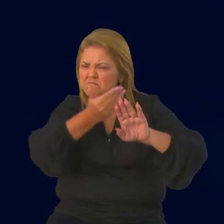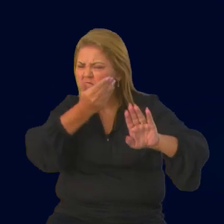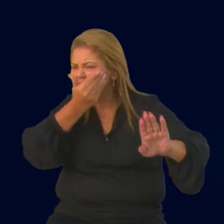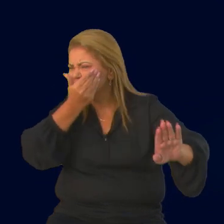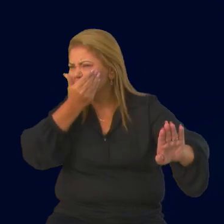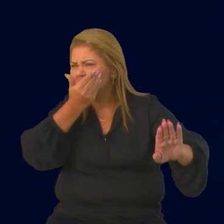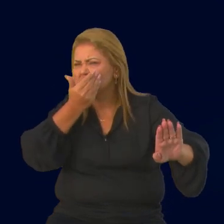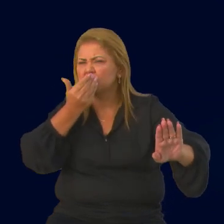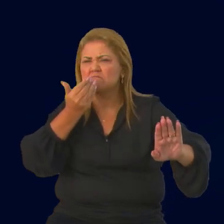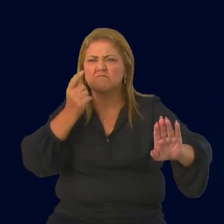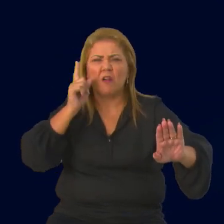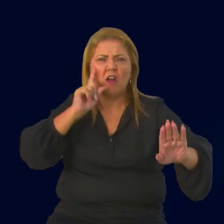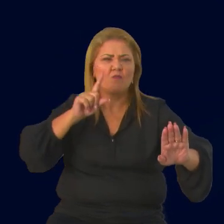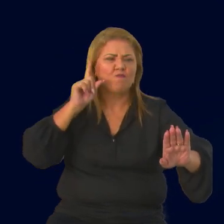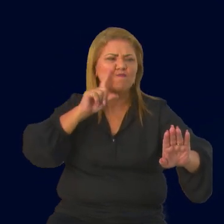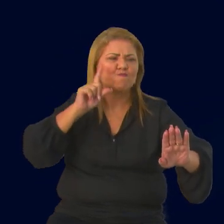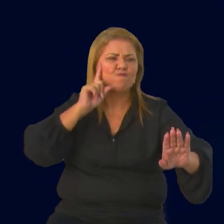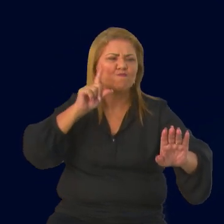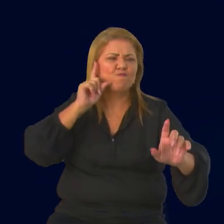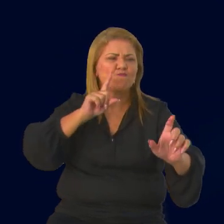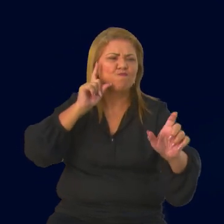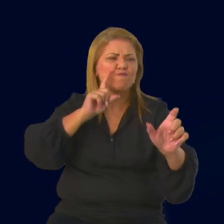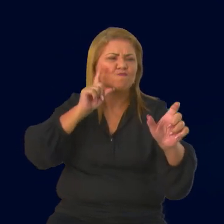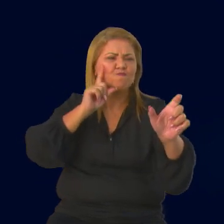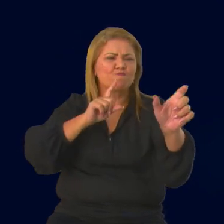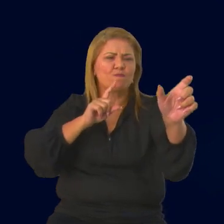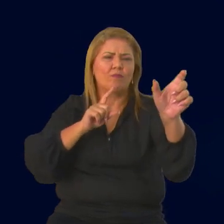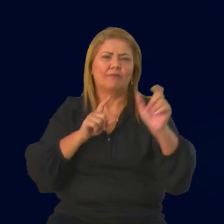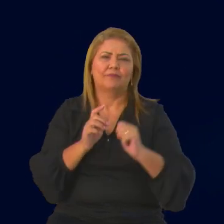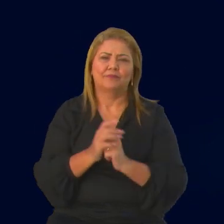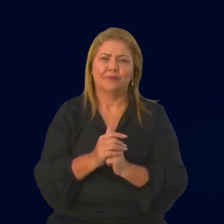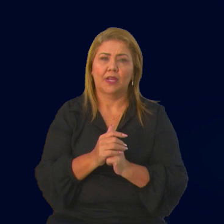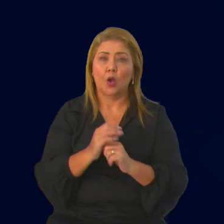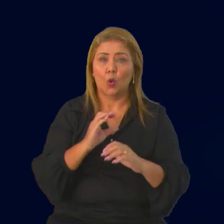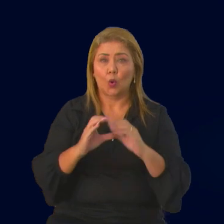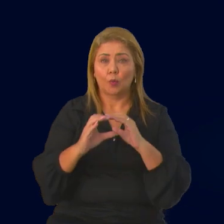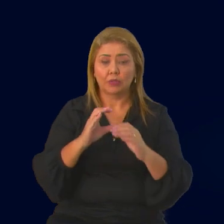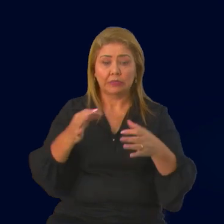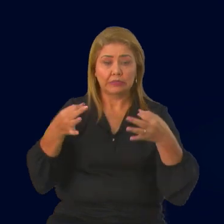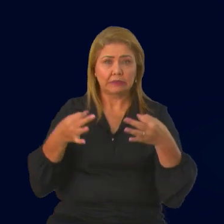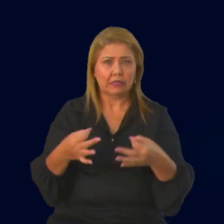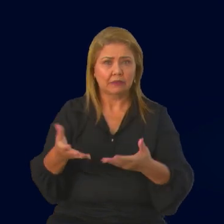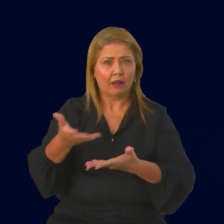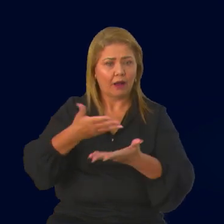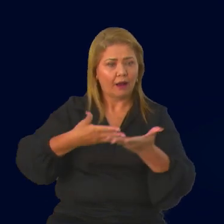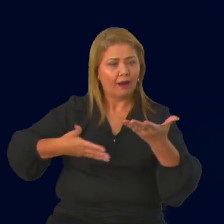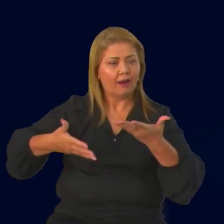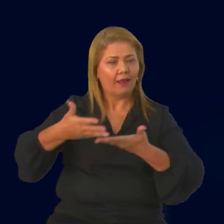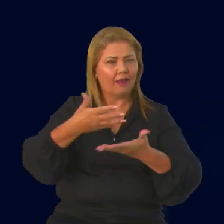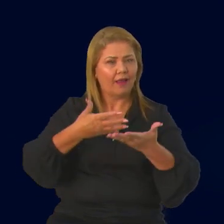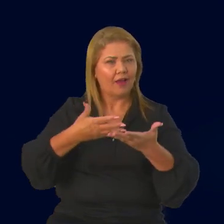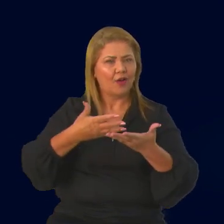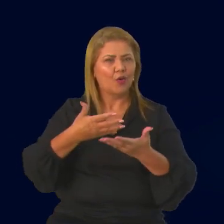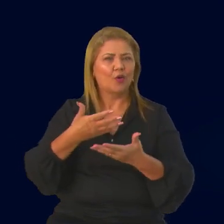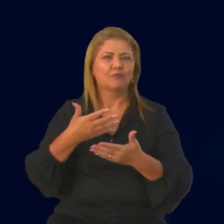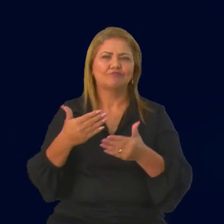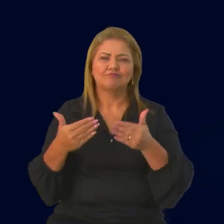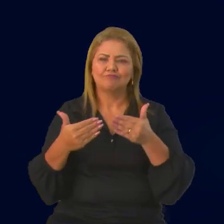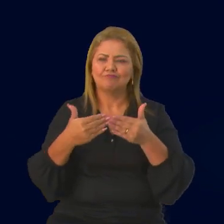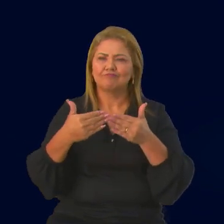que criticam. E se você quer ter uma comunicação mais assertiva, engajadora,